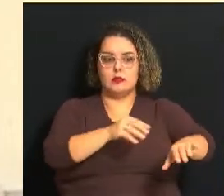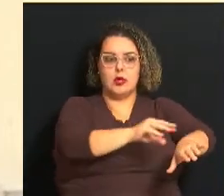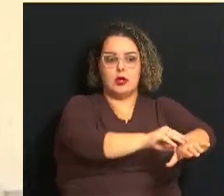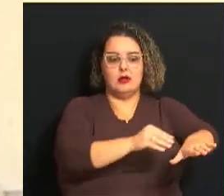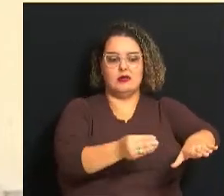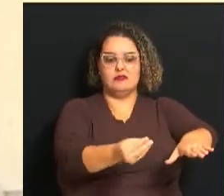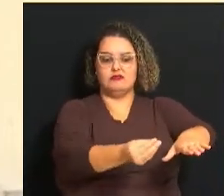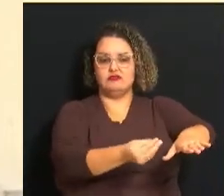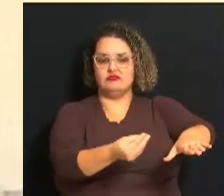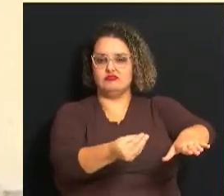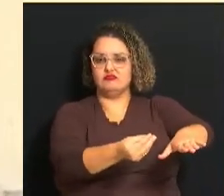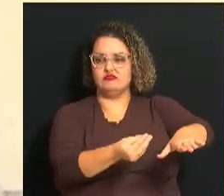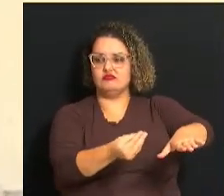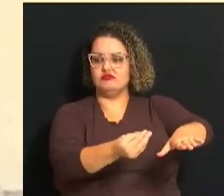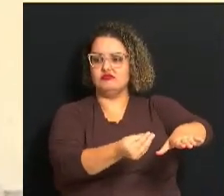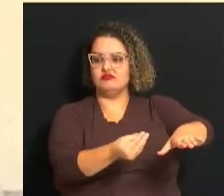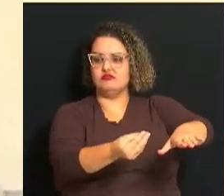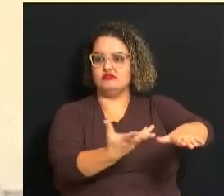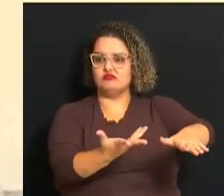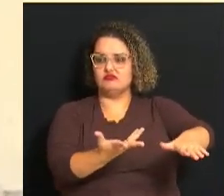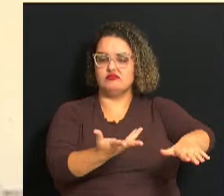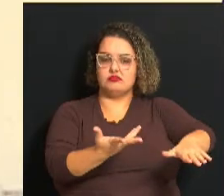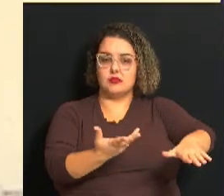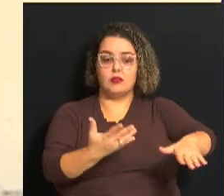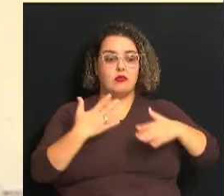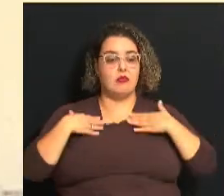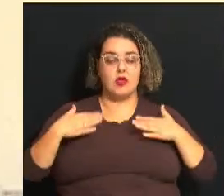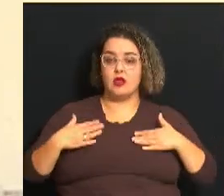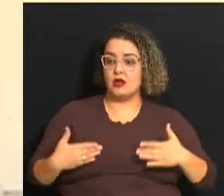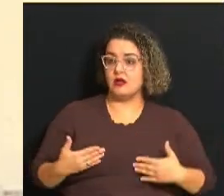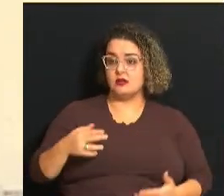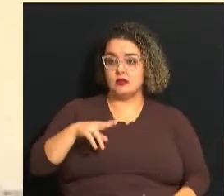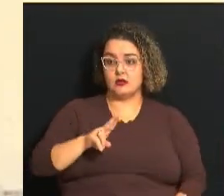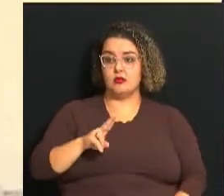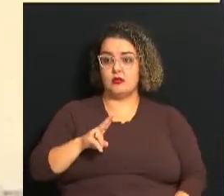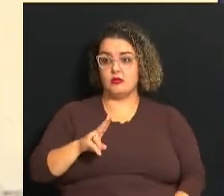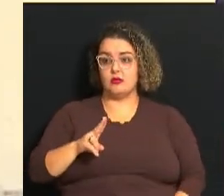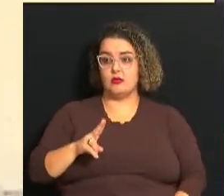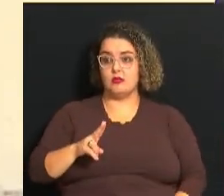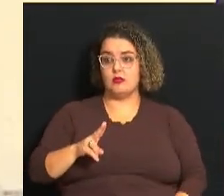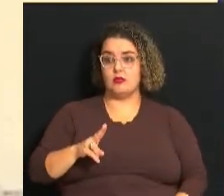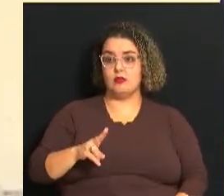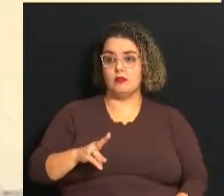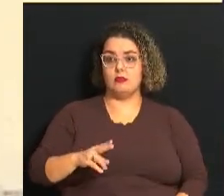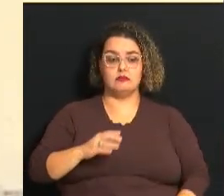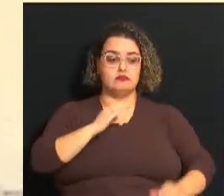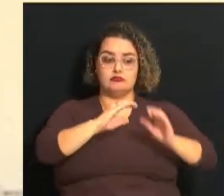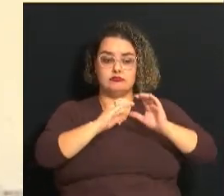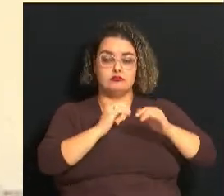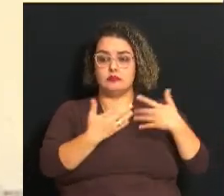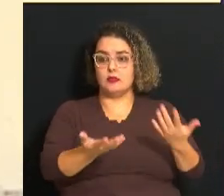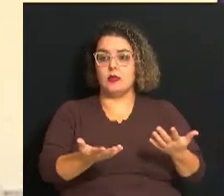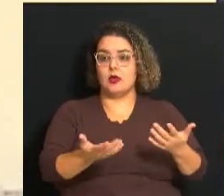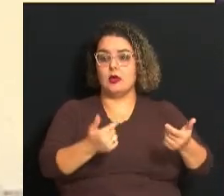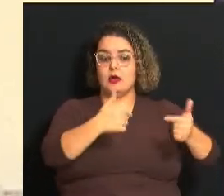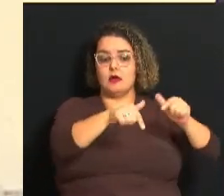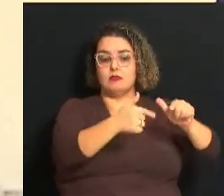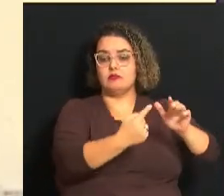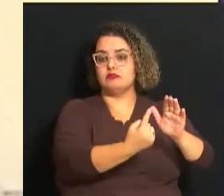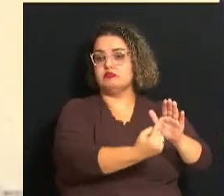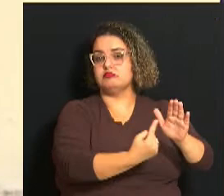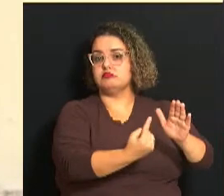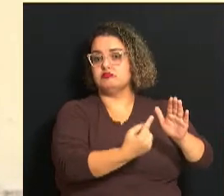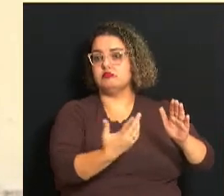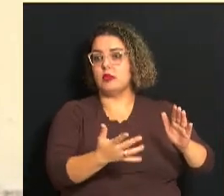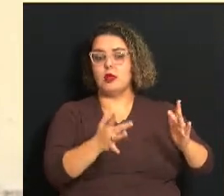vítima né no ambiente de trabalho seja fisicamente ou mediante recusa de comunicação que quando os jogadores isolados do